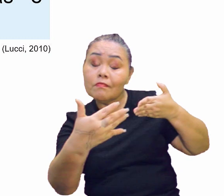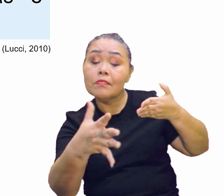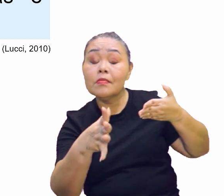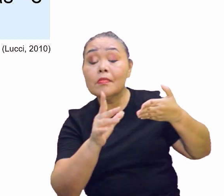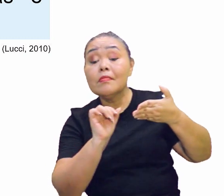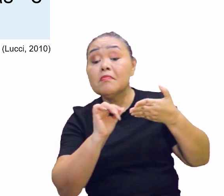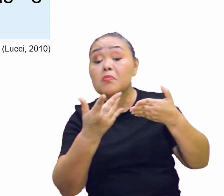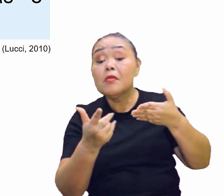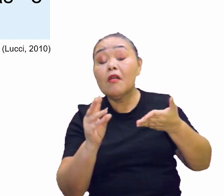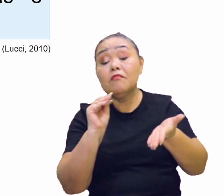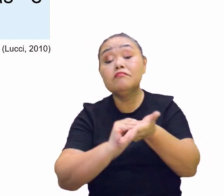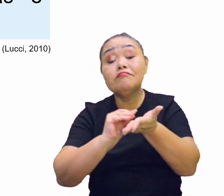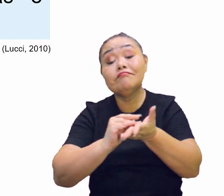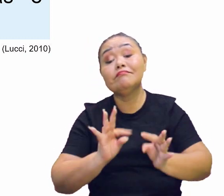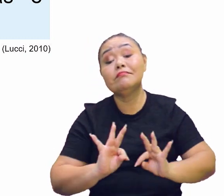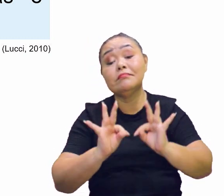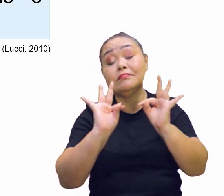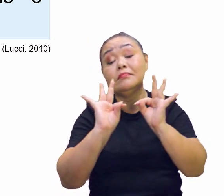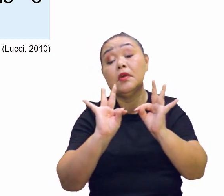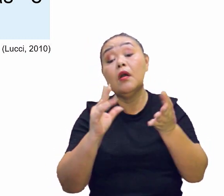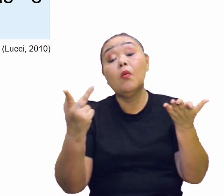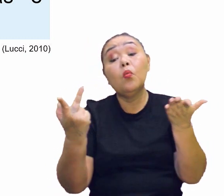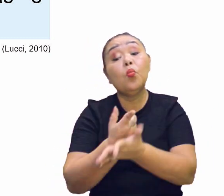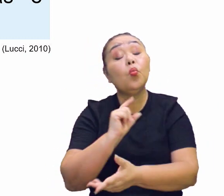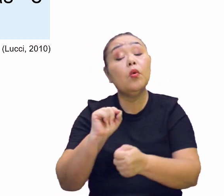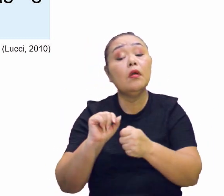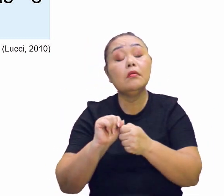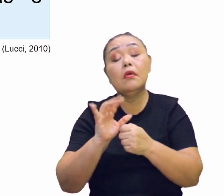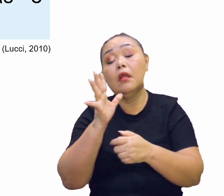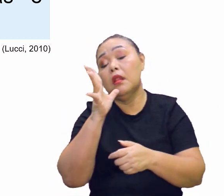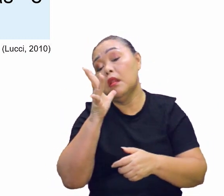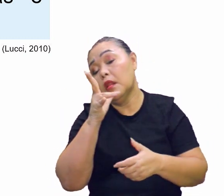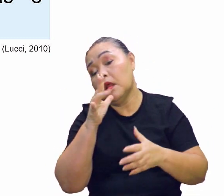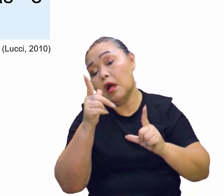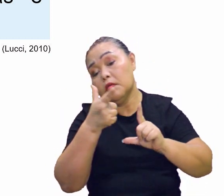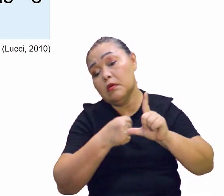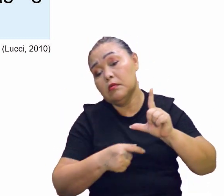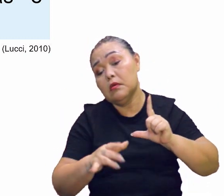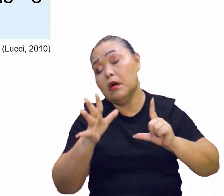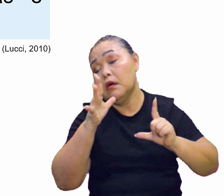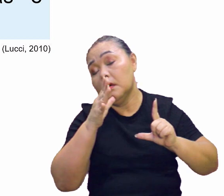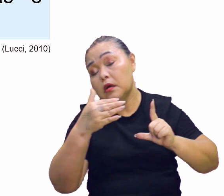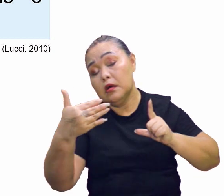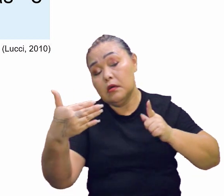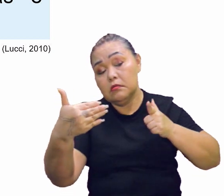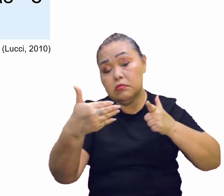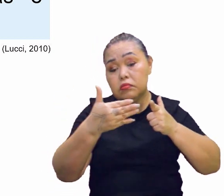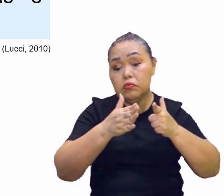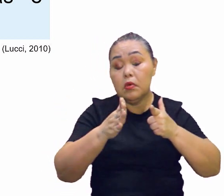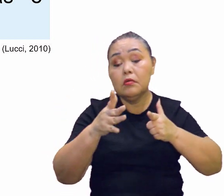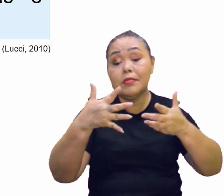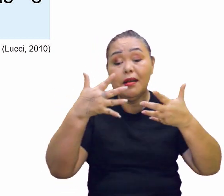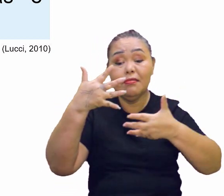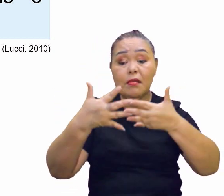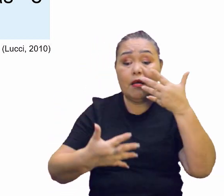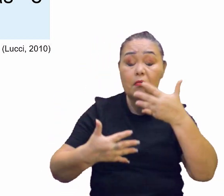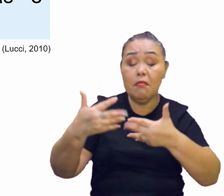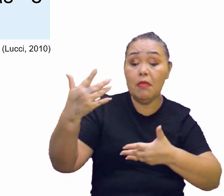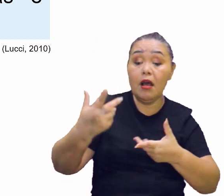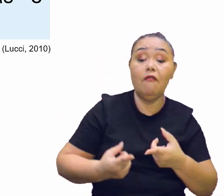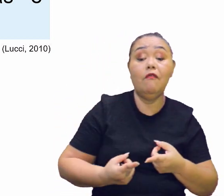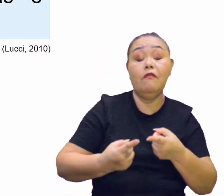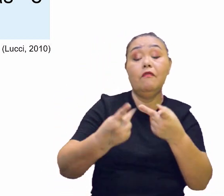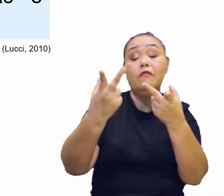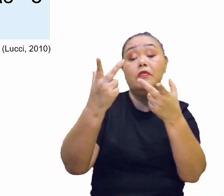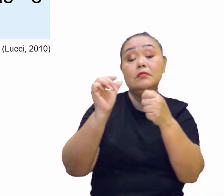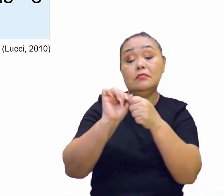lento de entrada e saída de mercadorias. A logística vai se tornar mais lenta. Então, isso atrapalha nossas exportações e